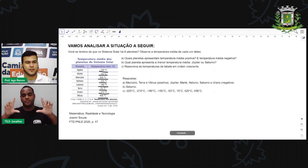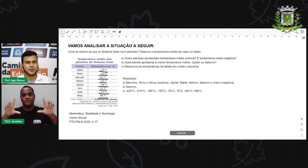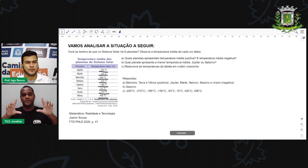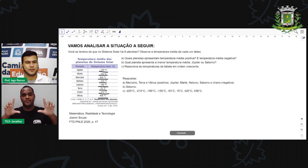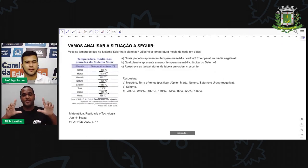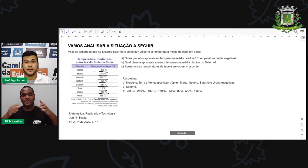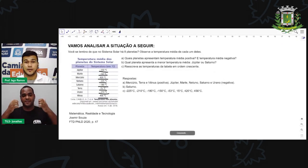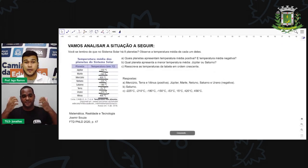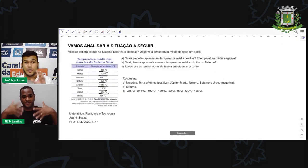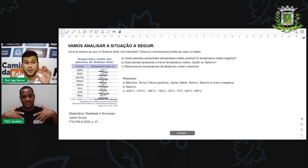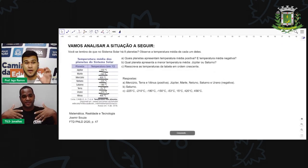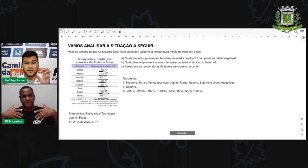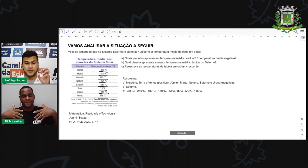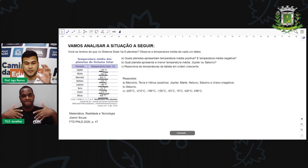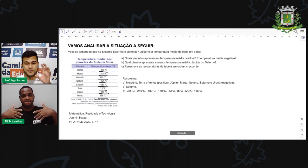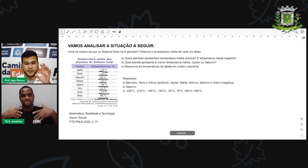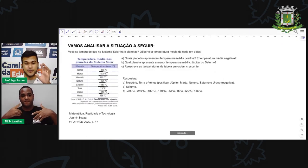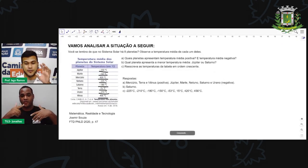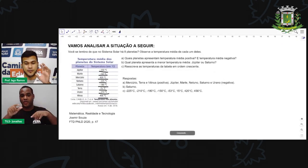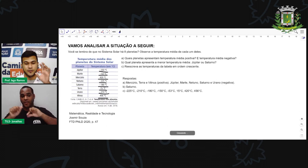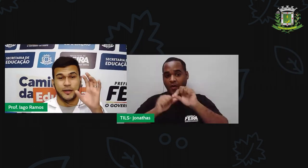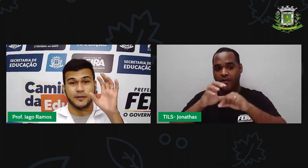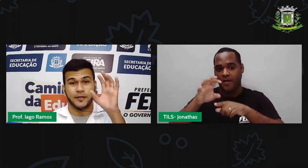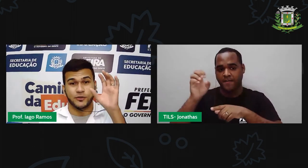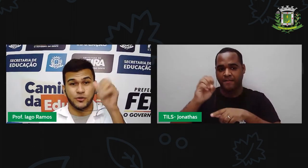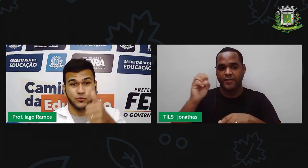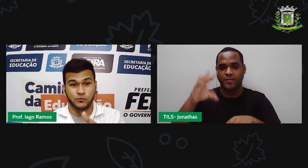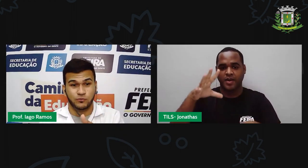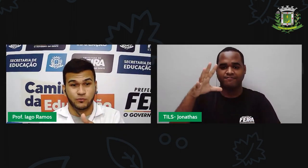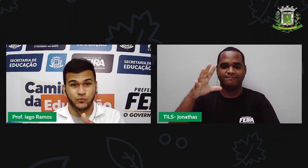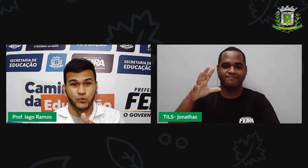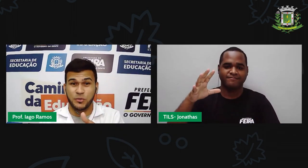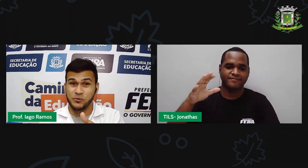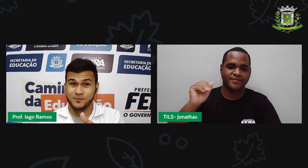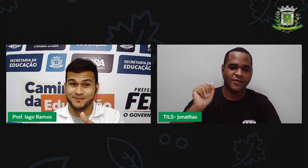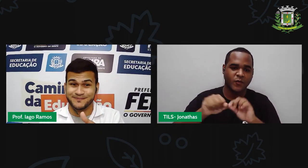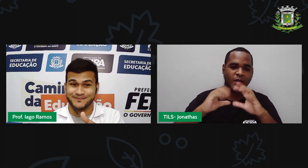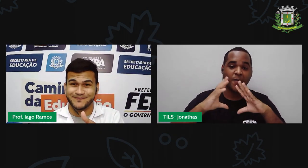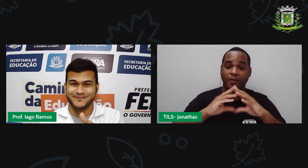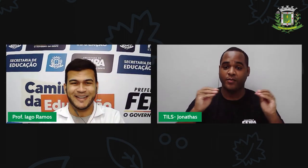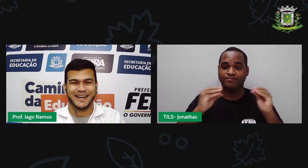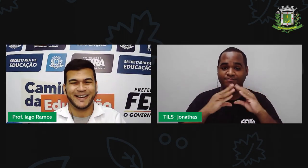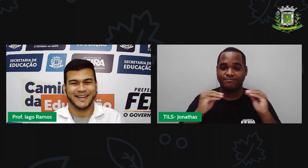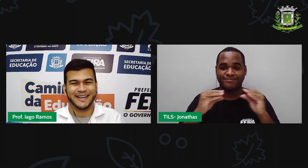olha só, aquela mágica aqui, em 3, 2, 1, sumiu,